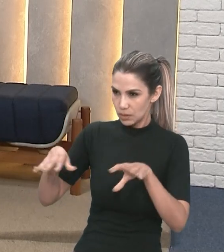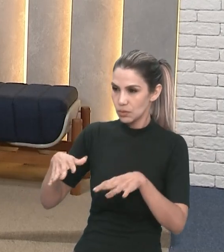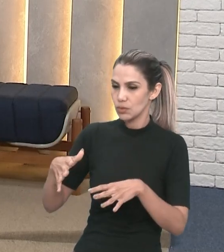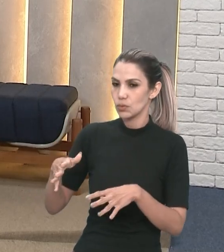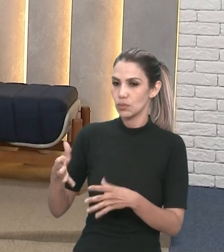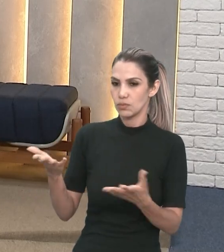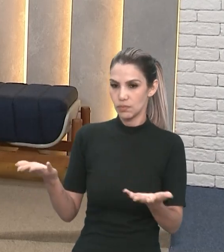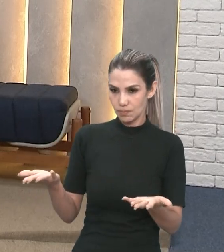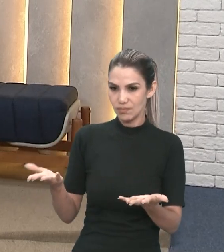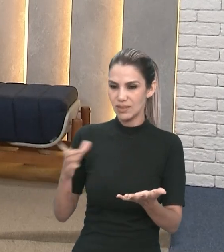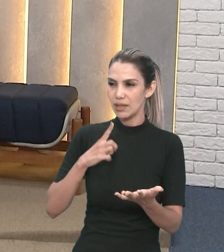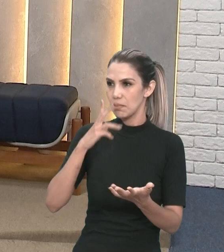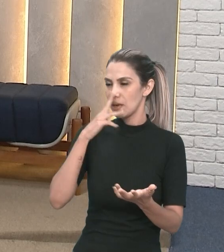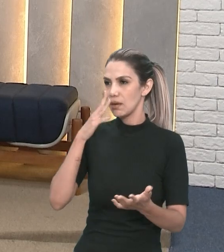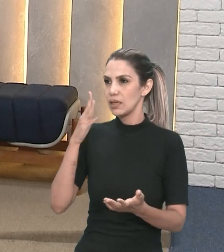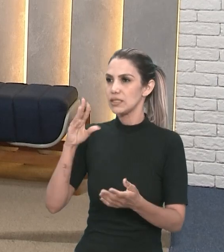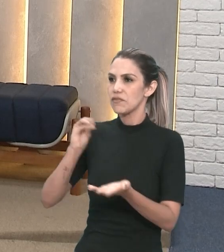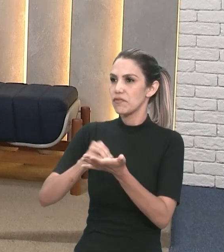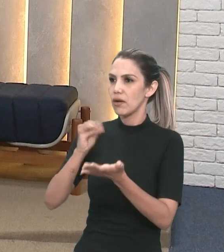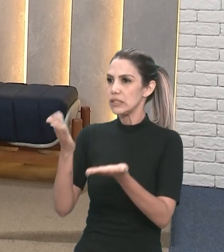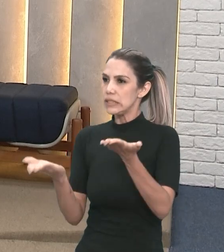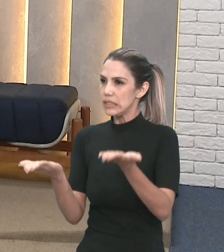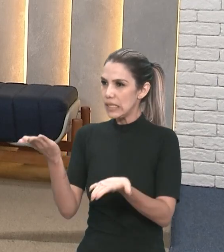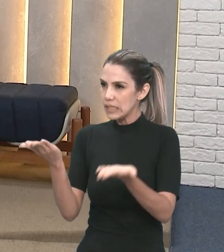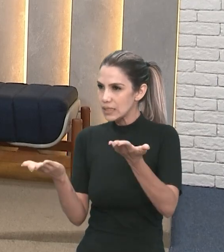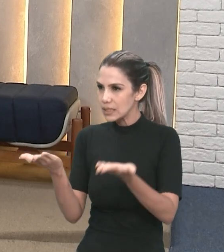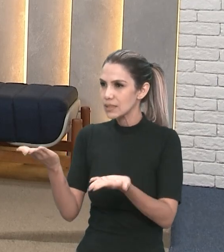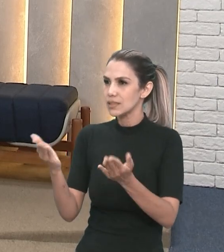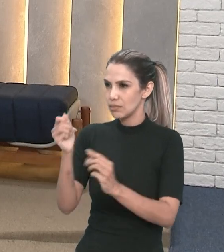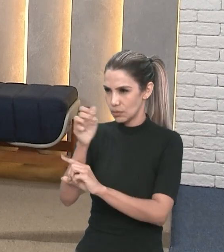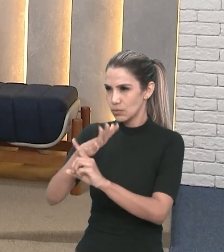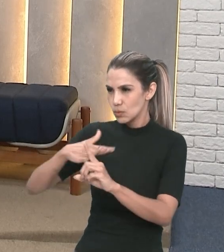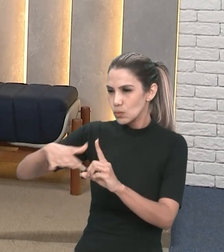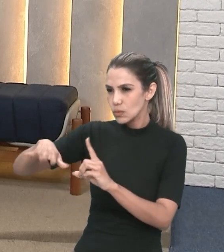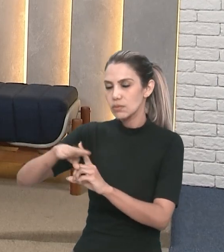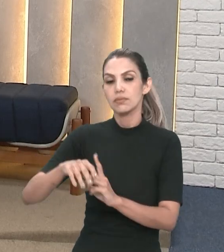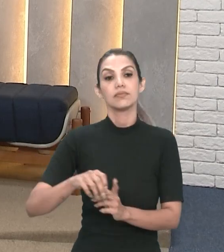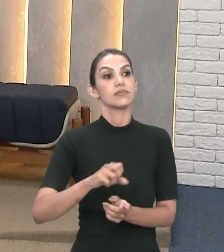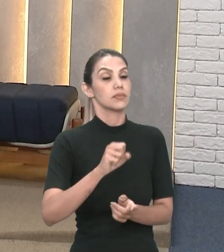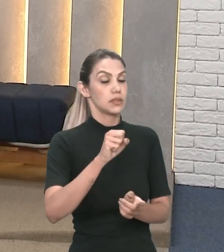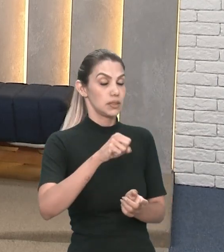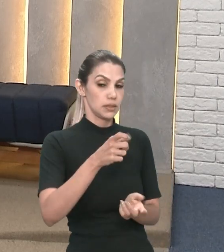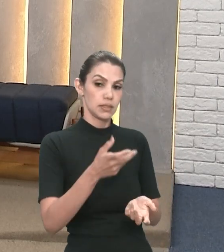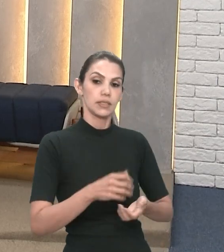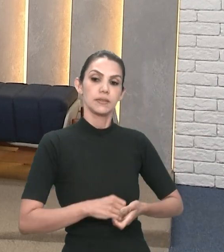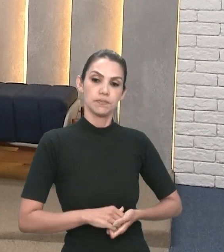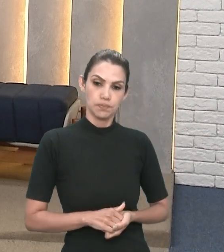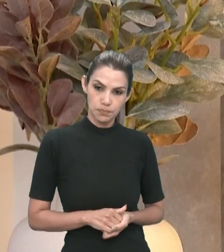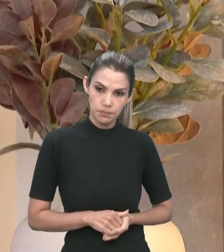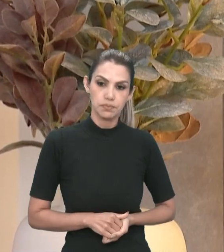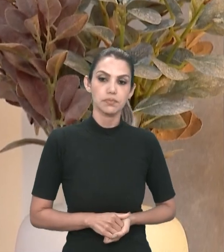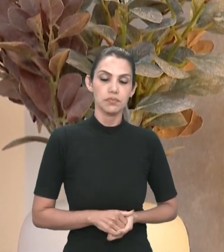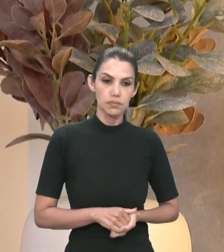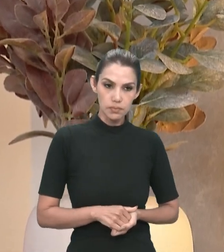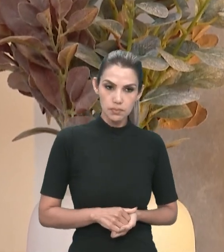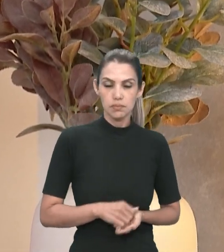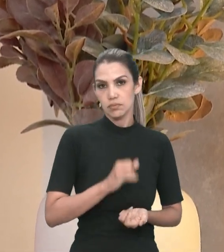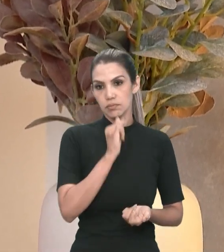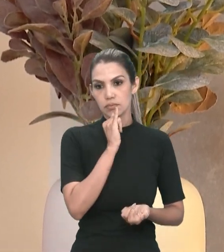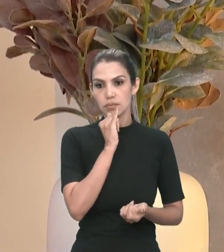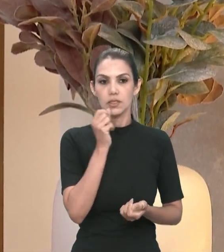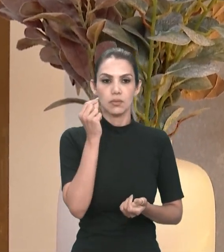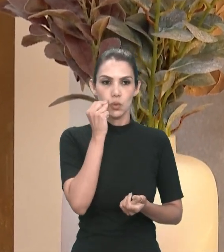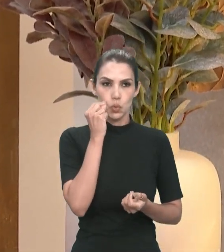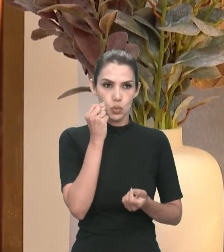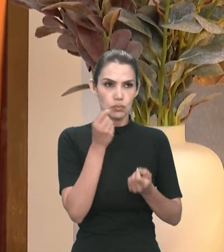consequências, um desregramento, né? Isso, assim, quando a gente tem os nossos roedores, né, os roedores que a gente pesquisou, esses roedores, quando